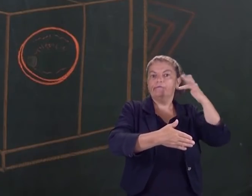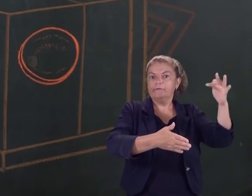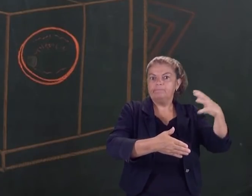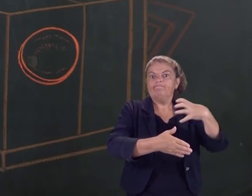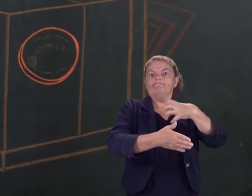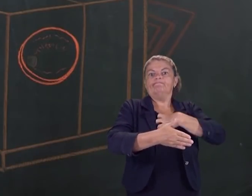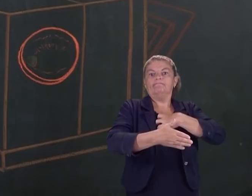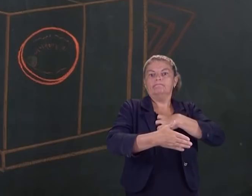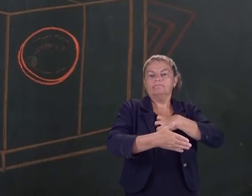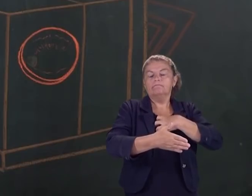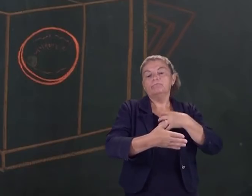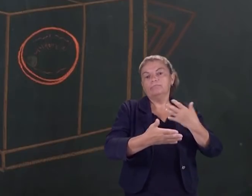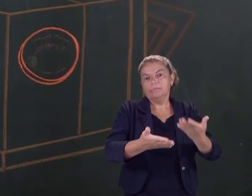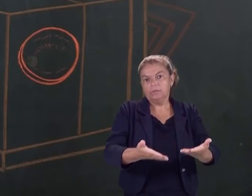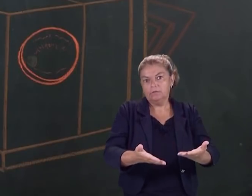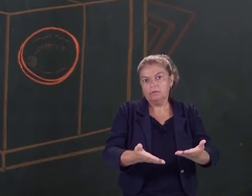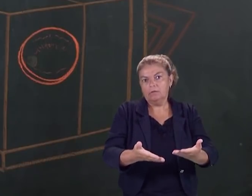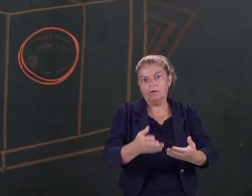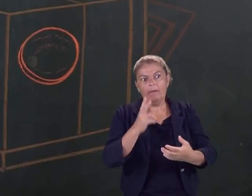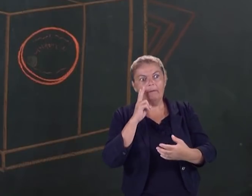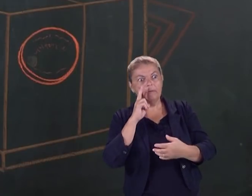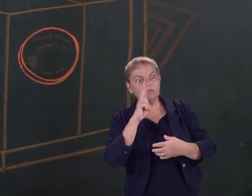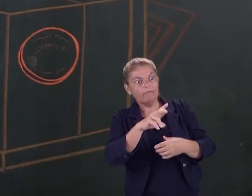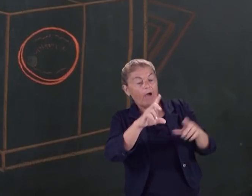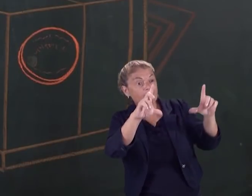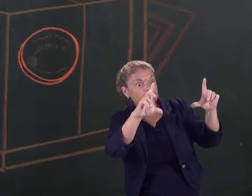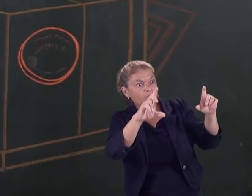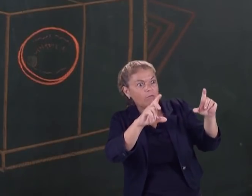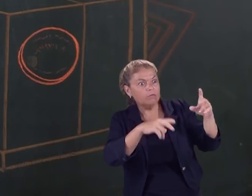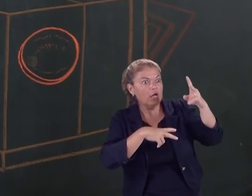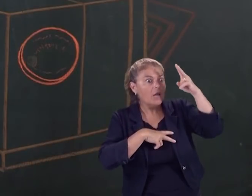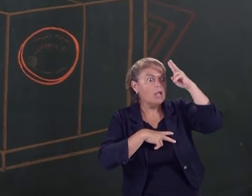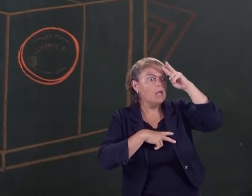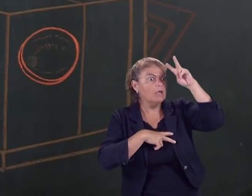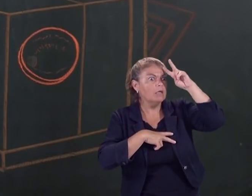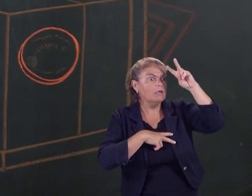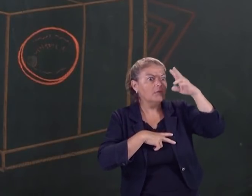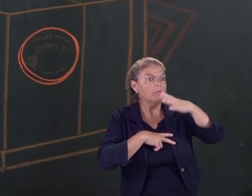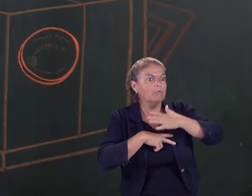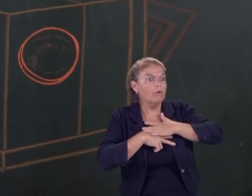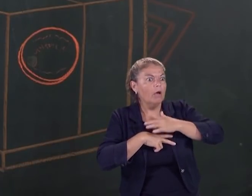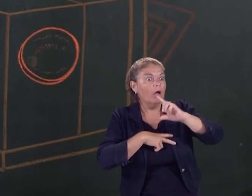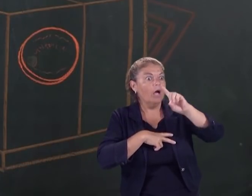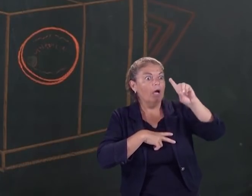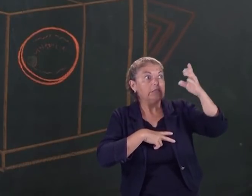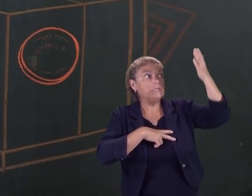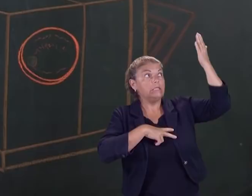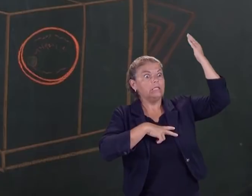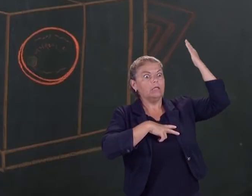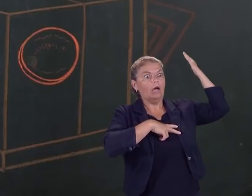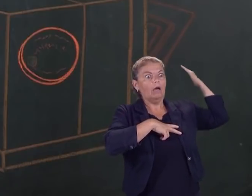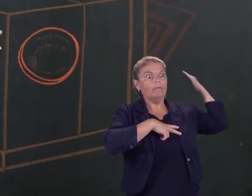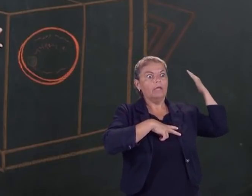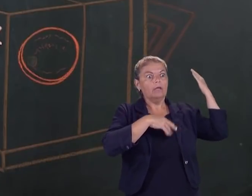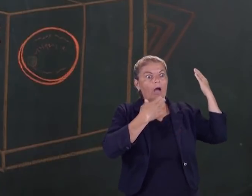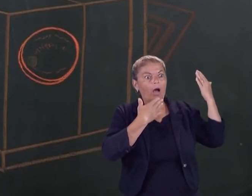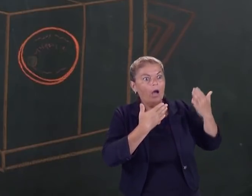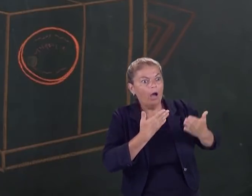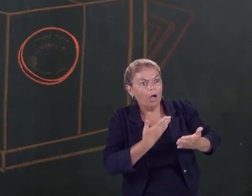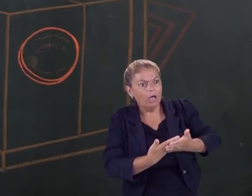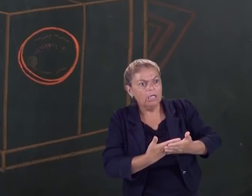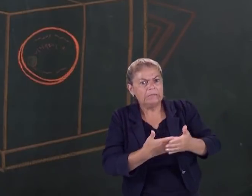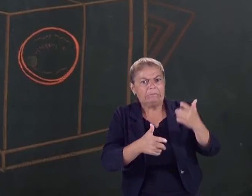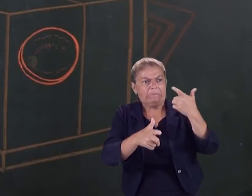impacta quem está assistindo, quem está olhando a foto, né? Então, assim, técnicas de enquadramento, os